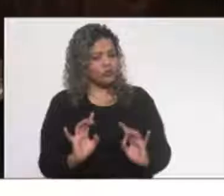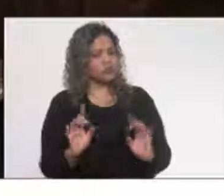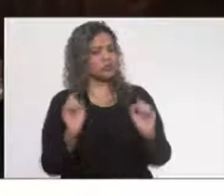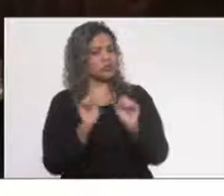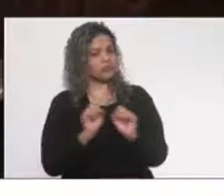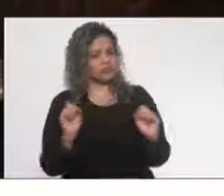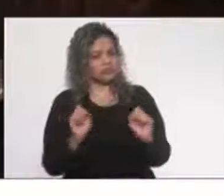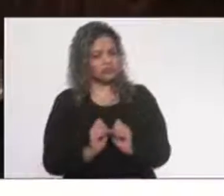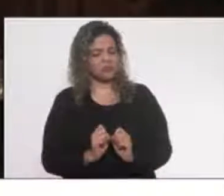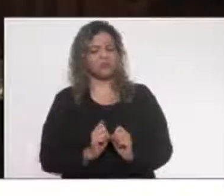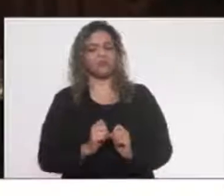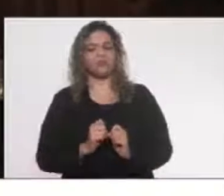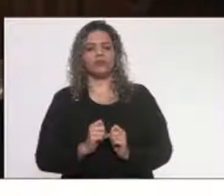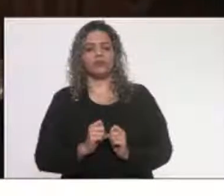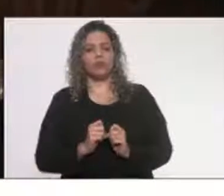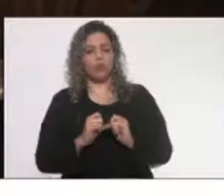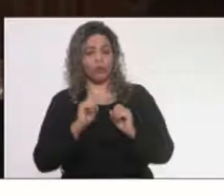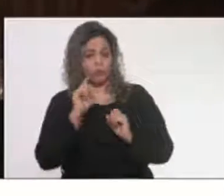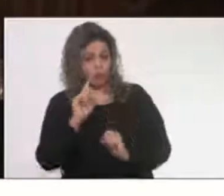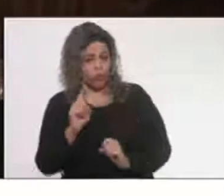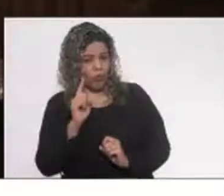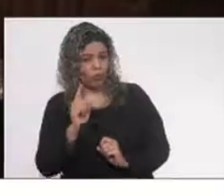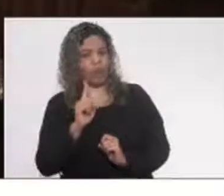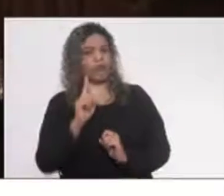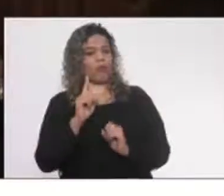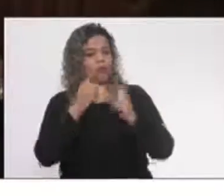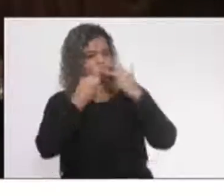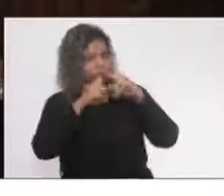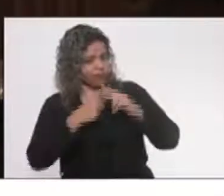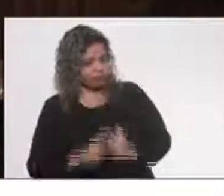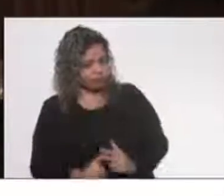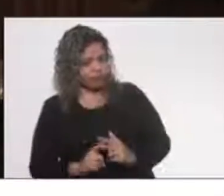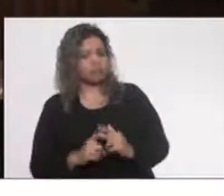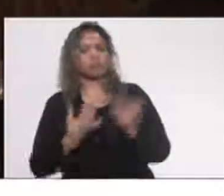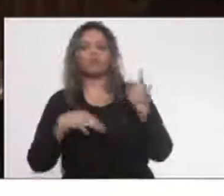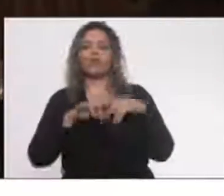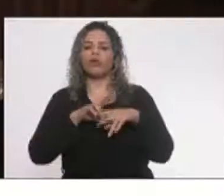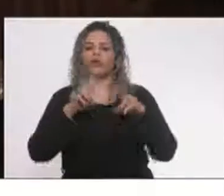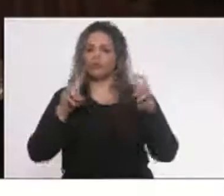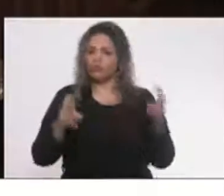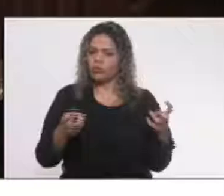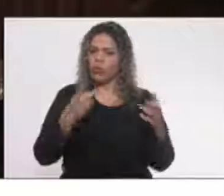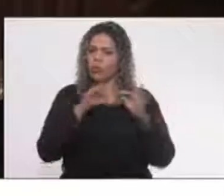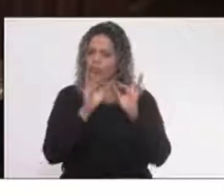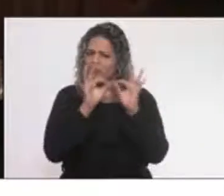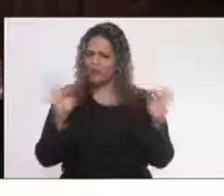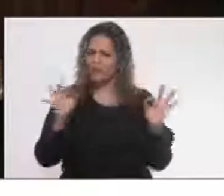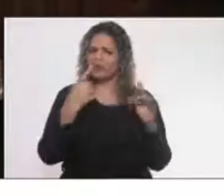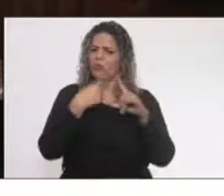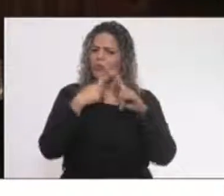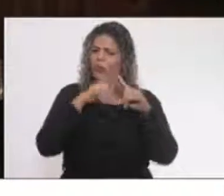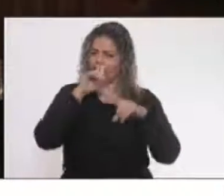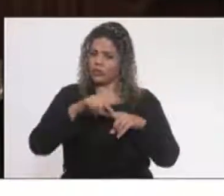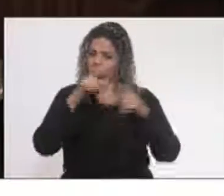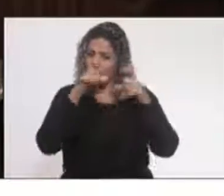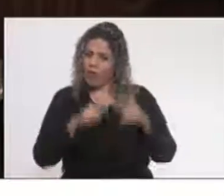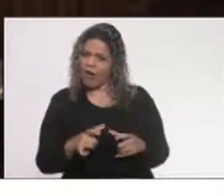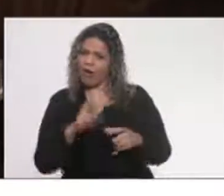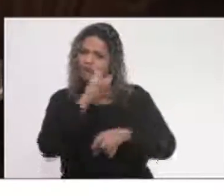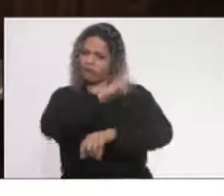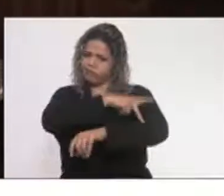fazer aqui uma retificação com uma frase, porque esse lugar aqui é um